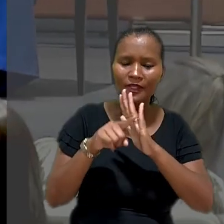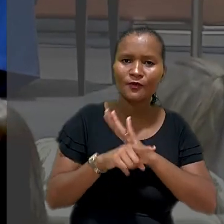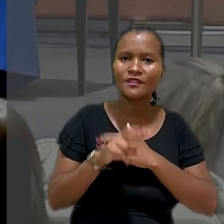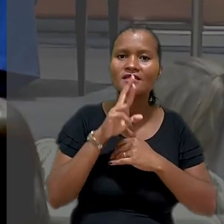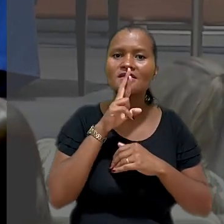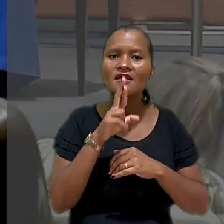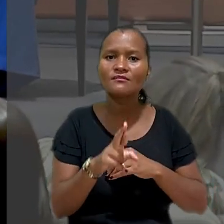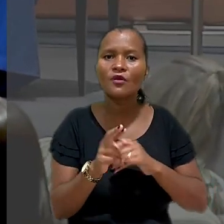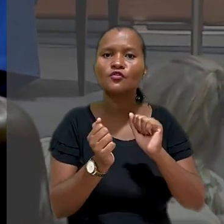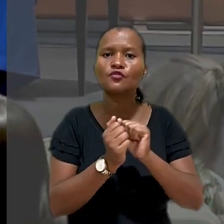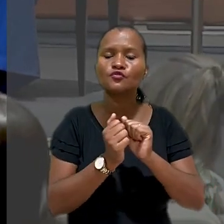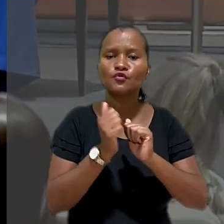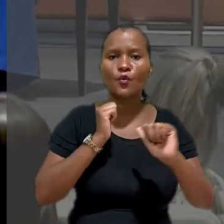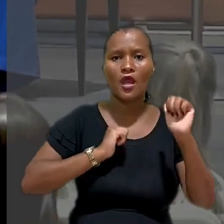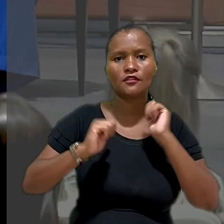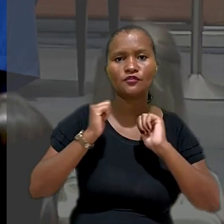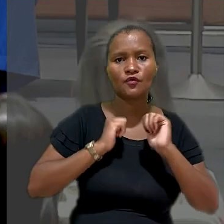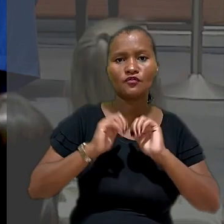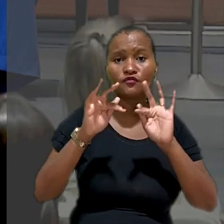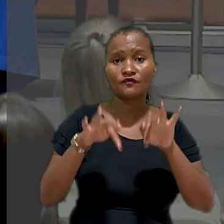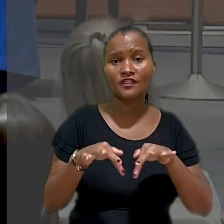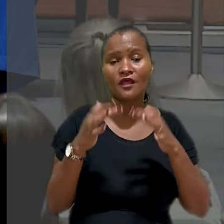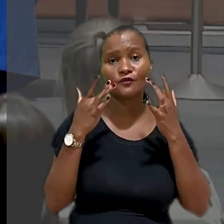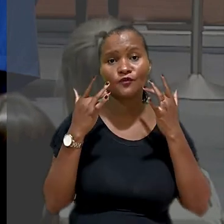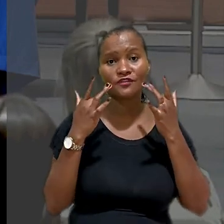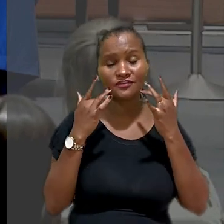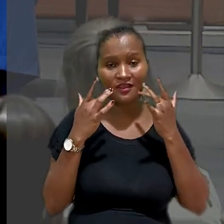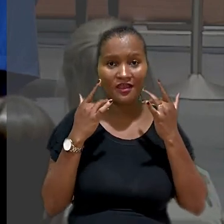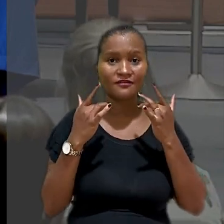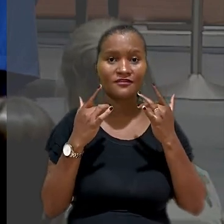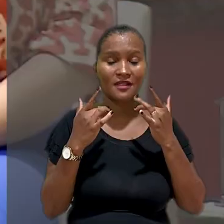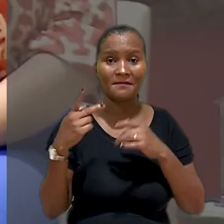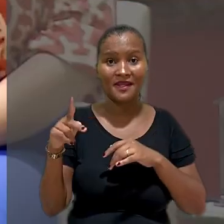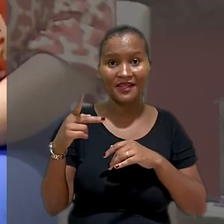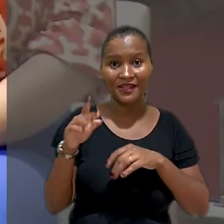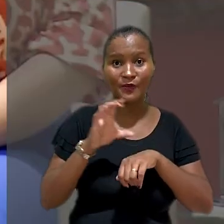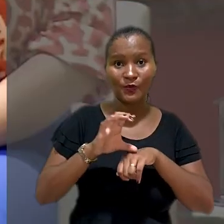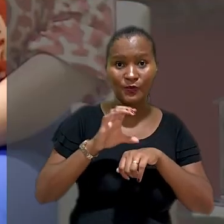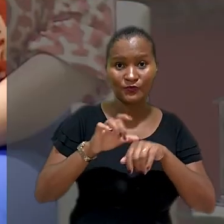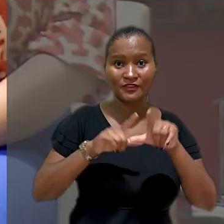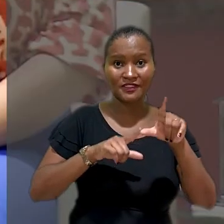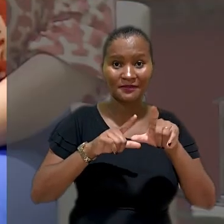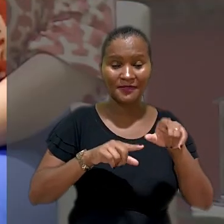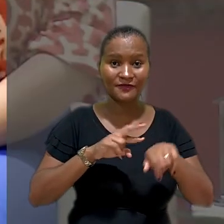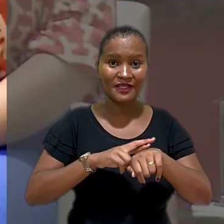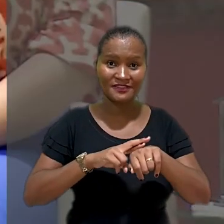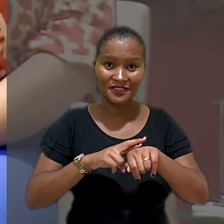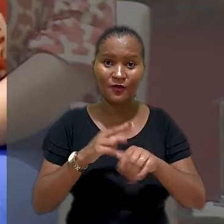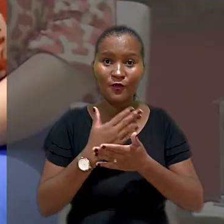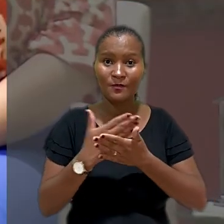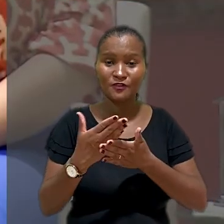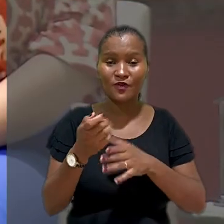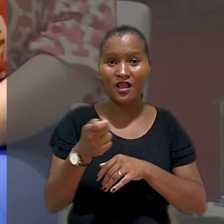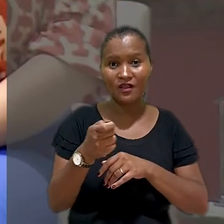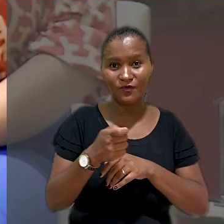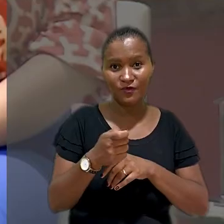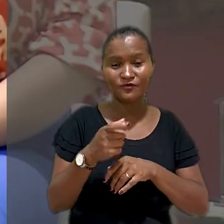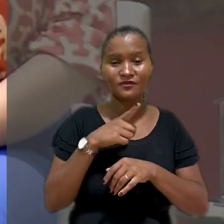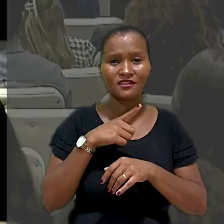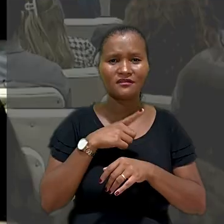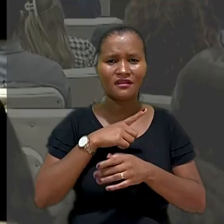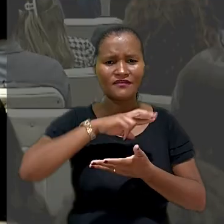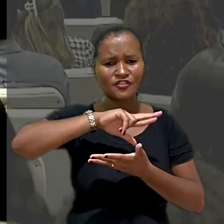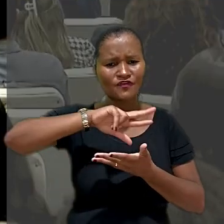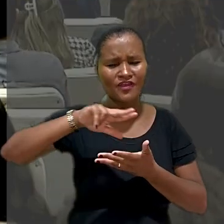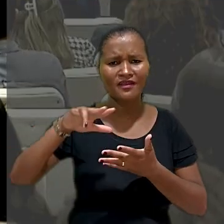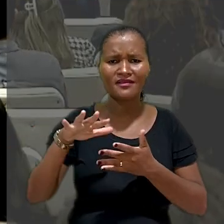sessão de perguntas e respostas com os atores ao final da encenação para ele o curso letramento racial que começou em